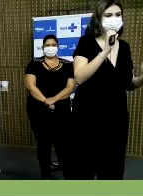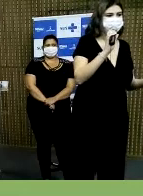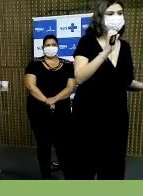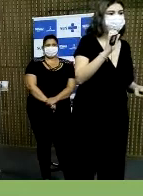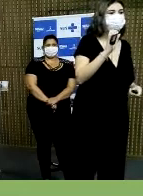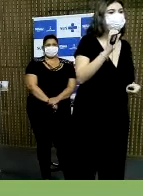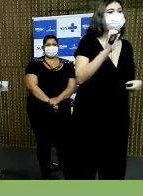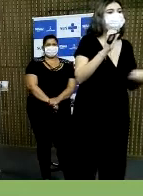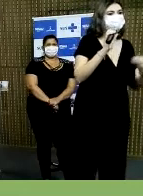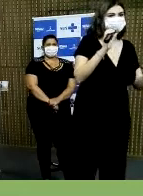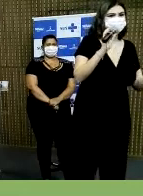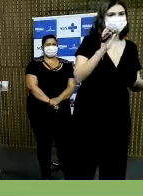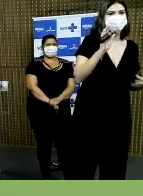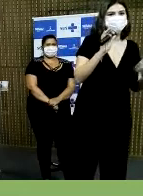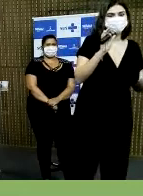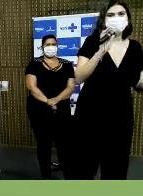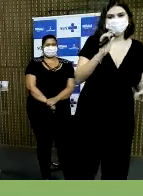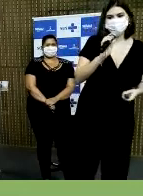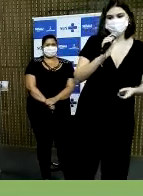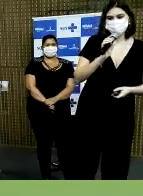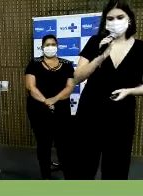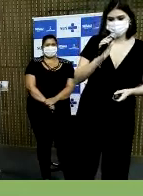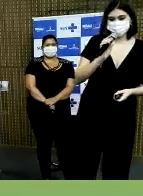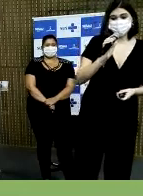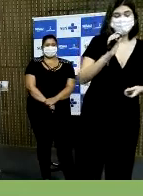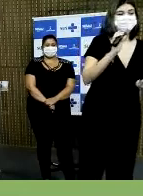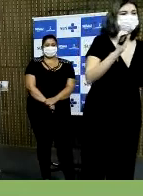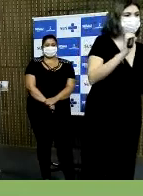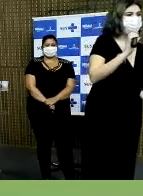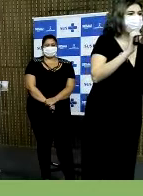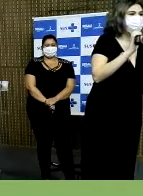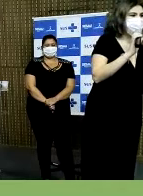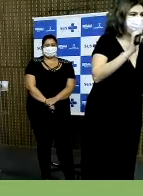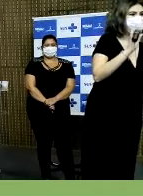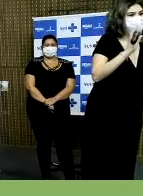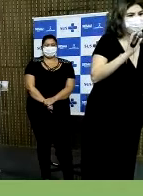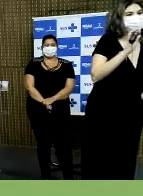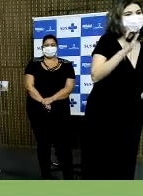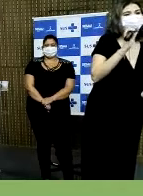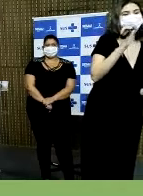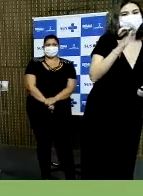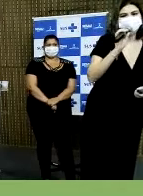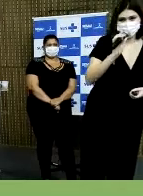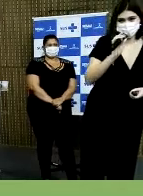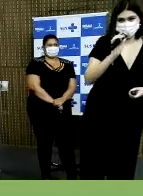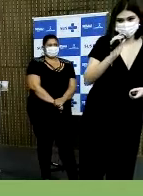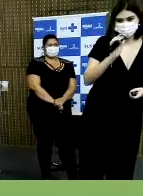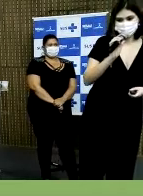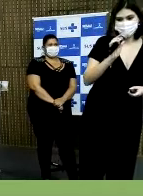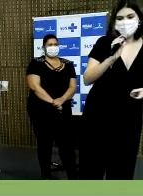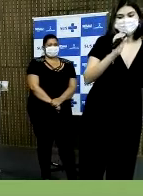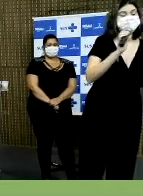nasceram prematuros, mas por toda uma outra problemática de situações. Todos eles eram casos